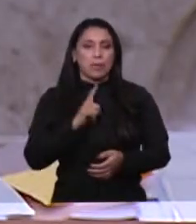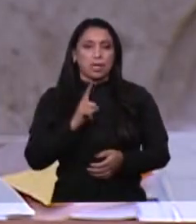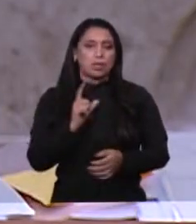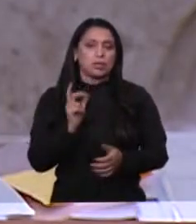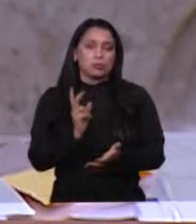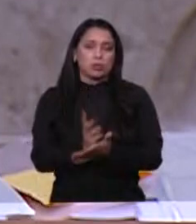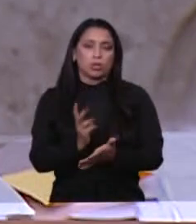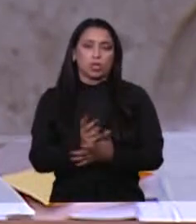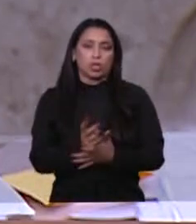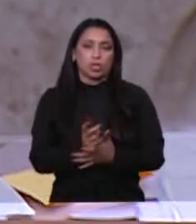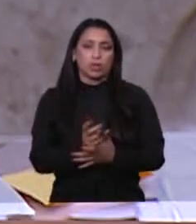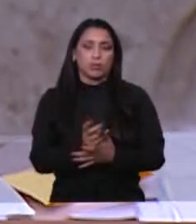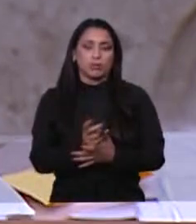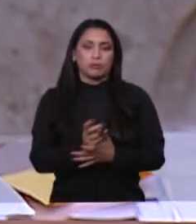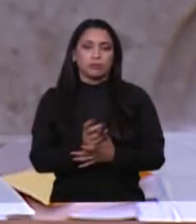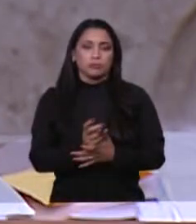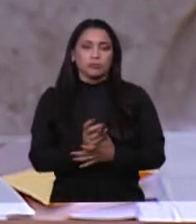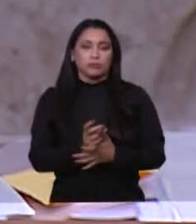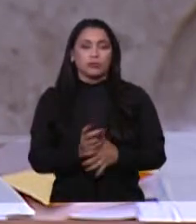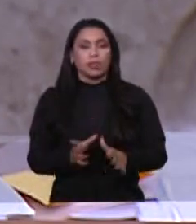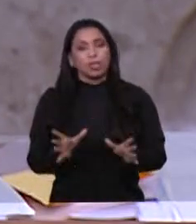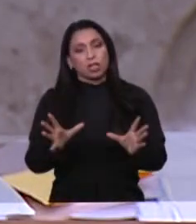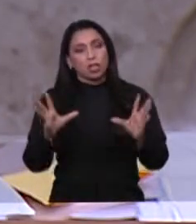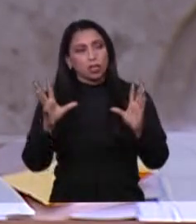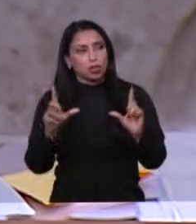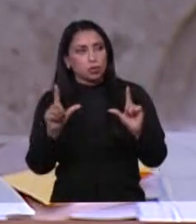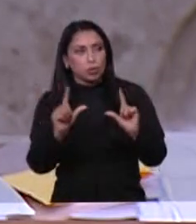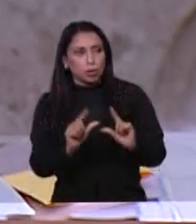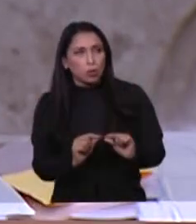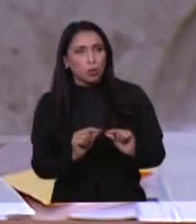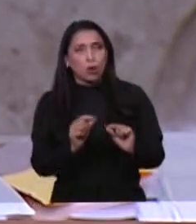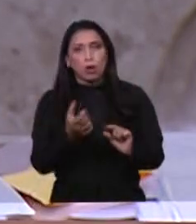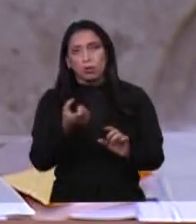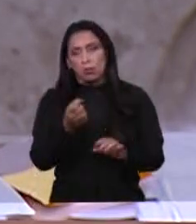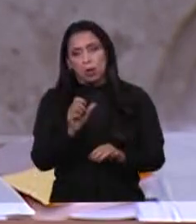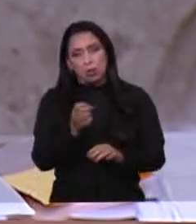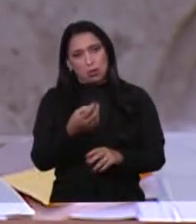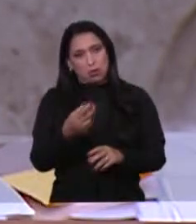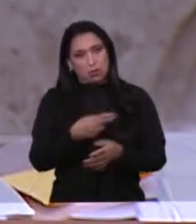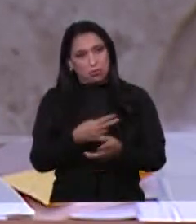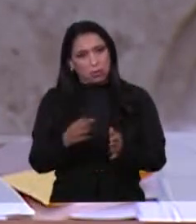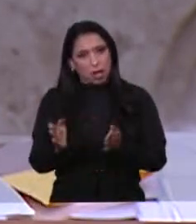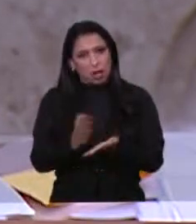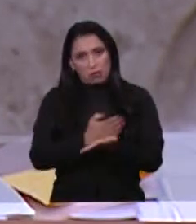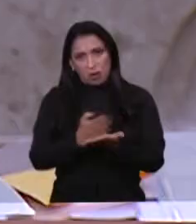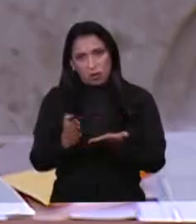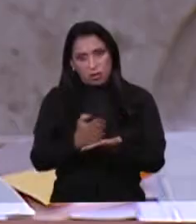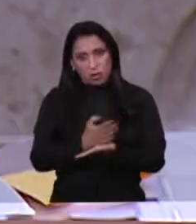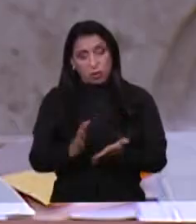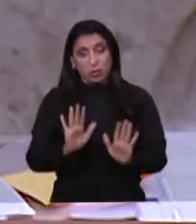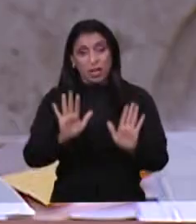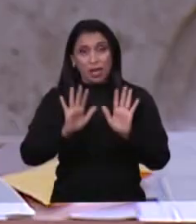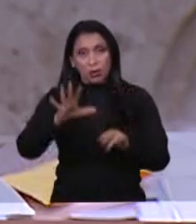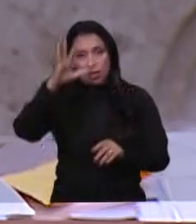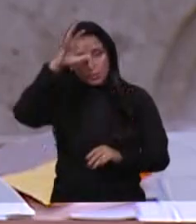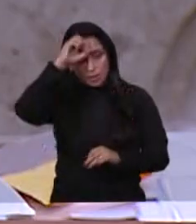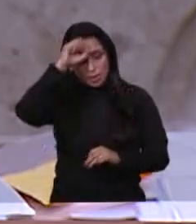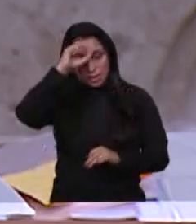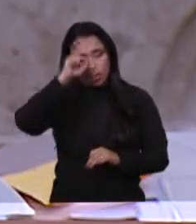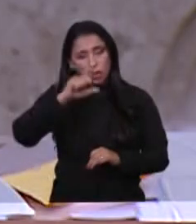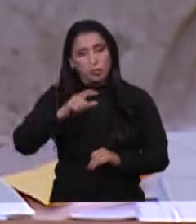atenuada, de acordo com as suas circunstâncias. Essa é a lição que se colhe da